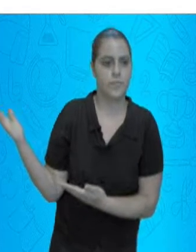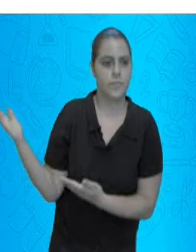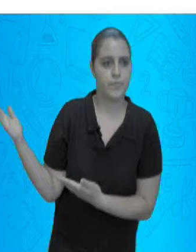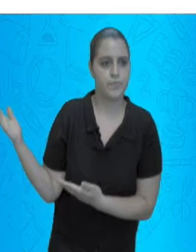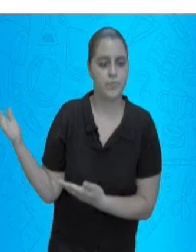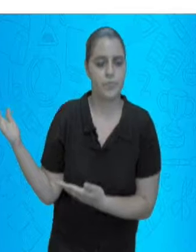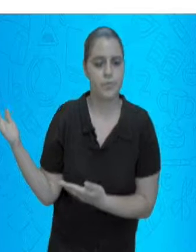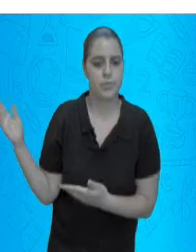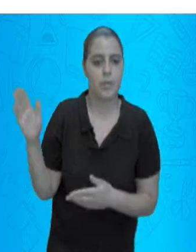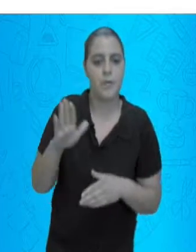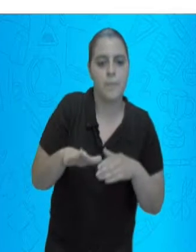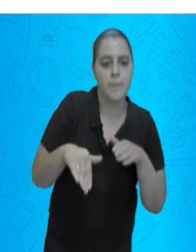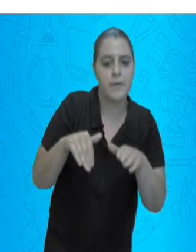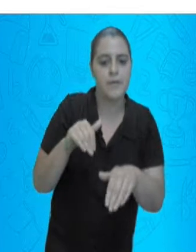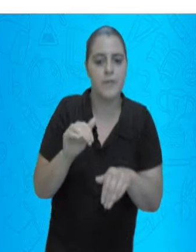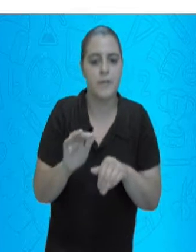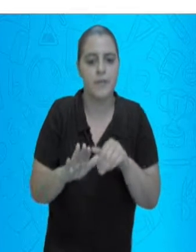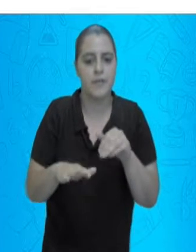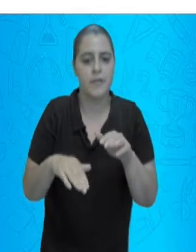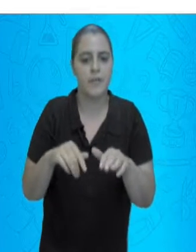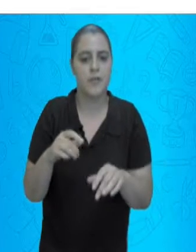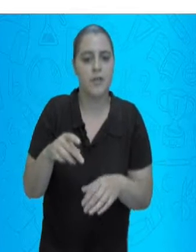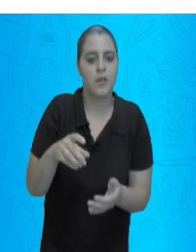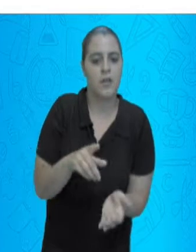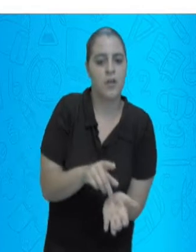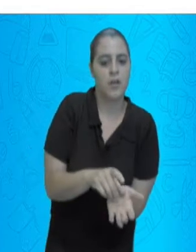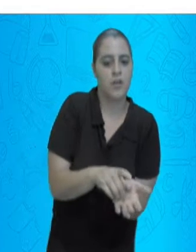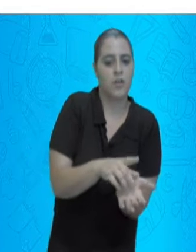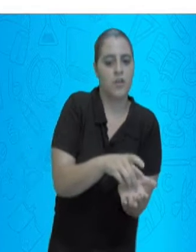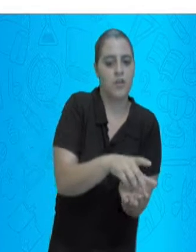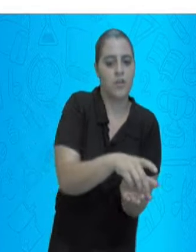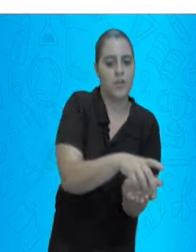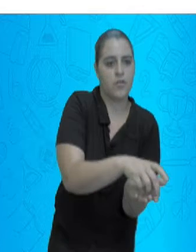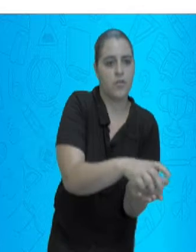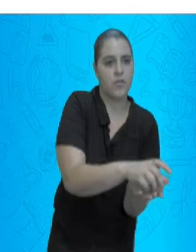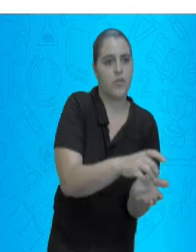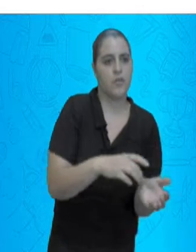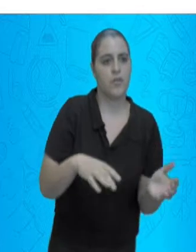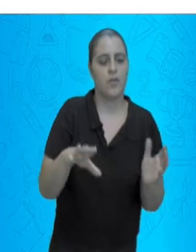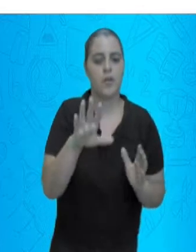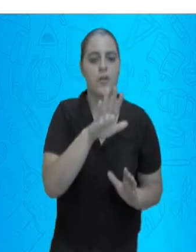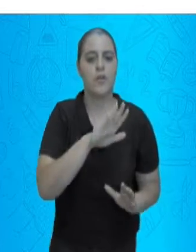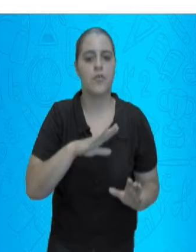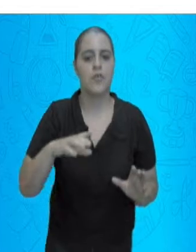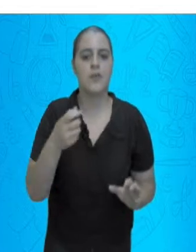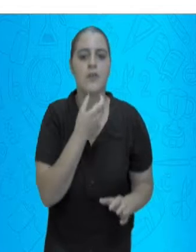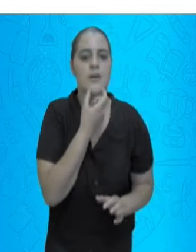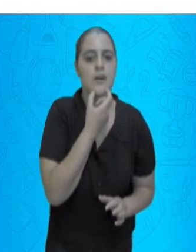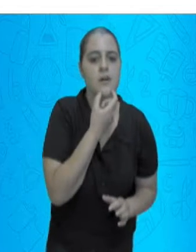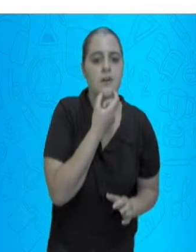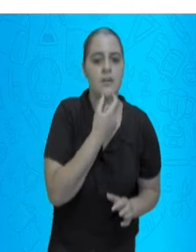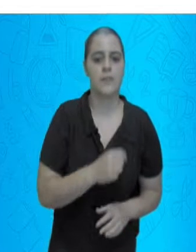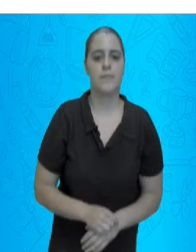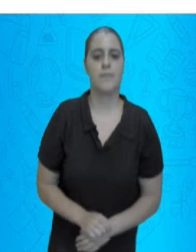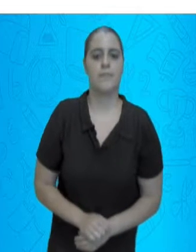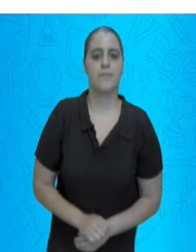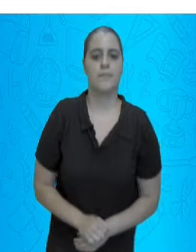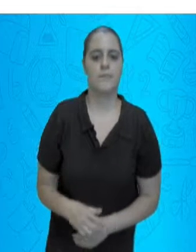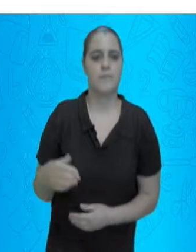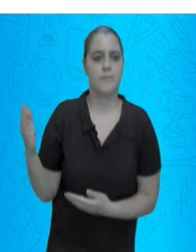que são pegadas de dinossauros na costa da